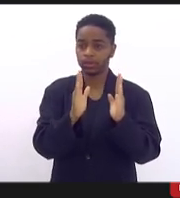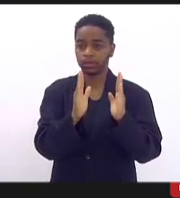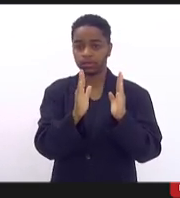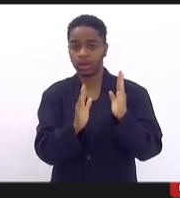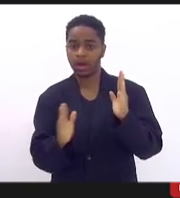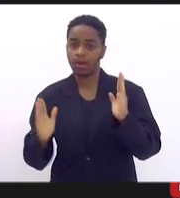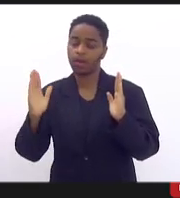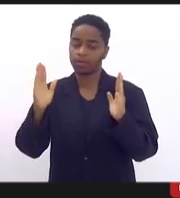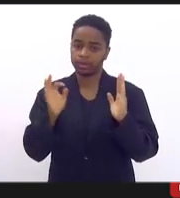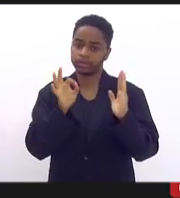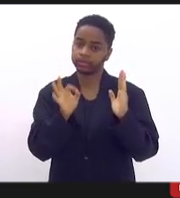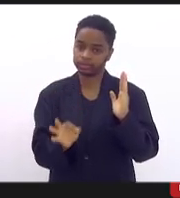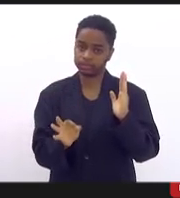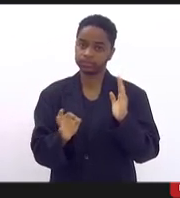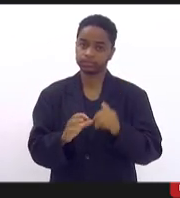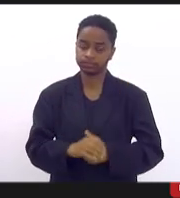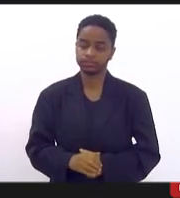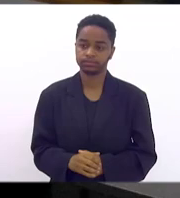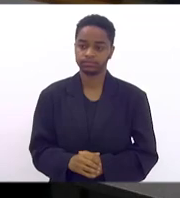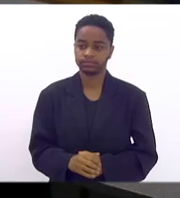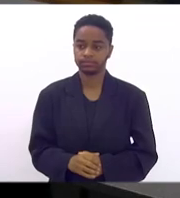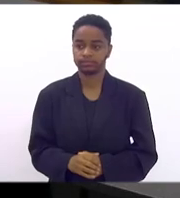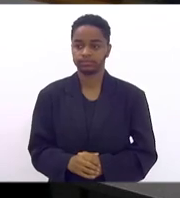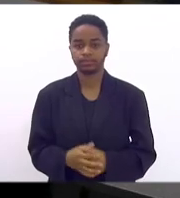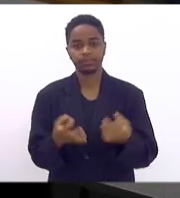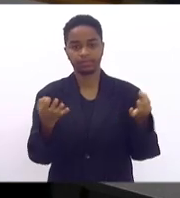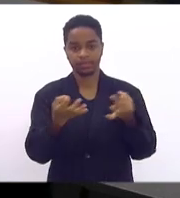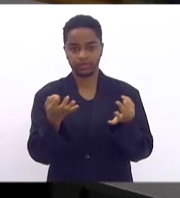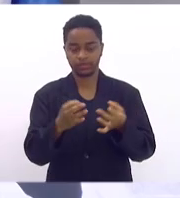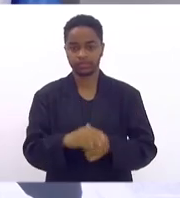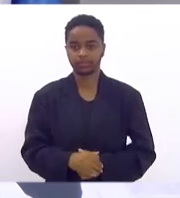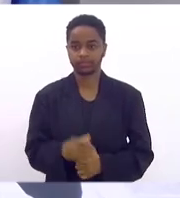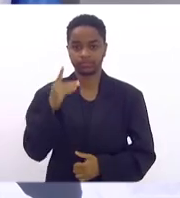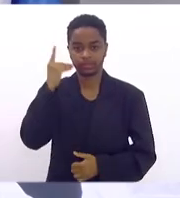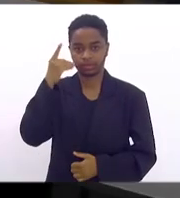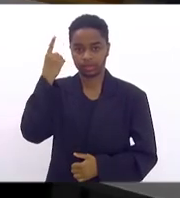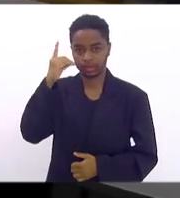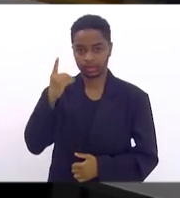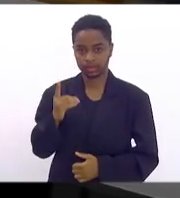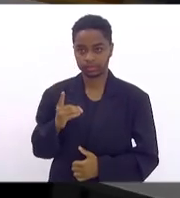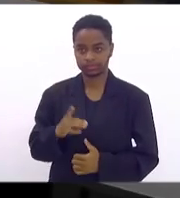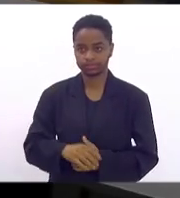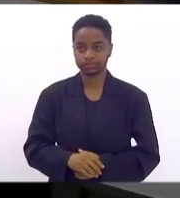a ampliação do nosso ônibus. Perfeito. Deputada Dani Balbi.